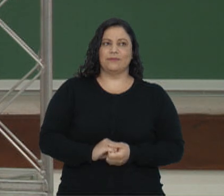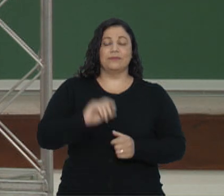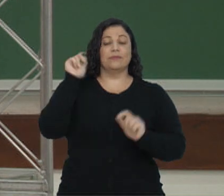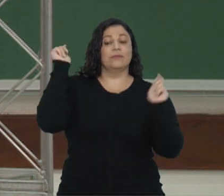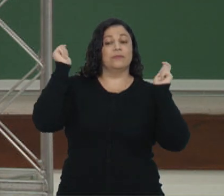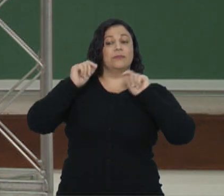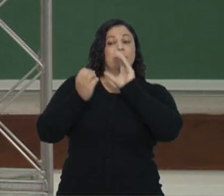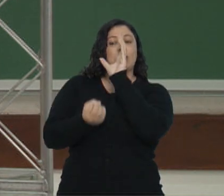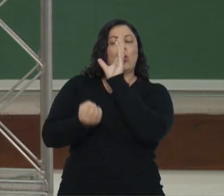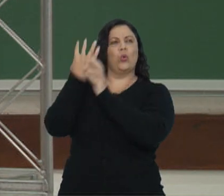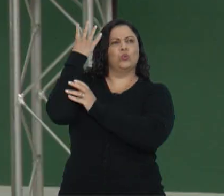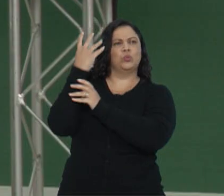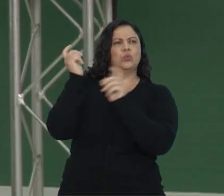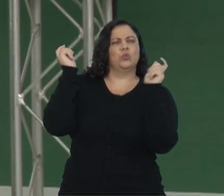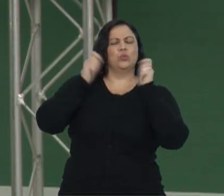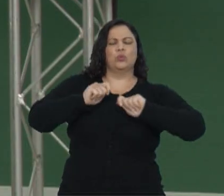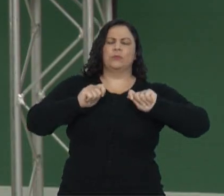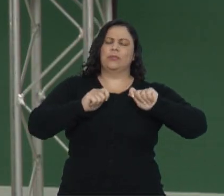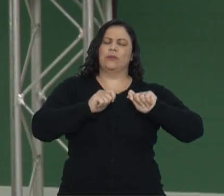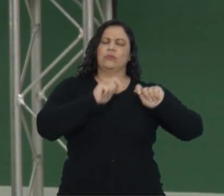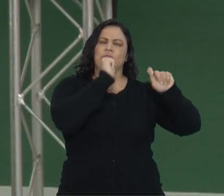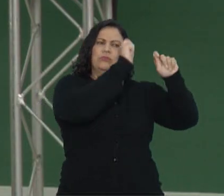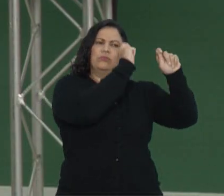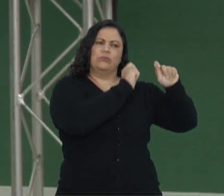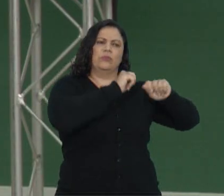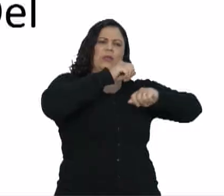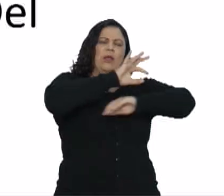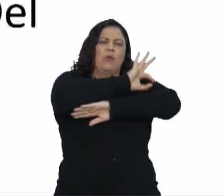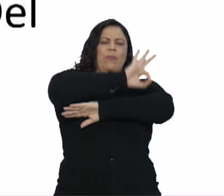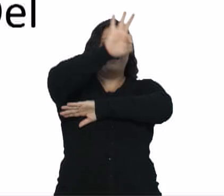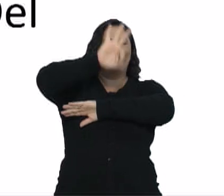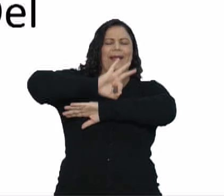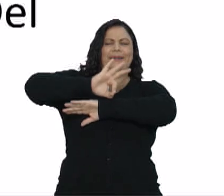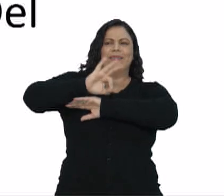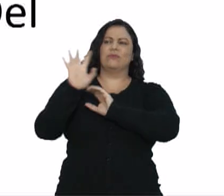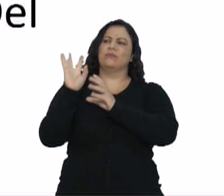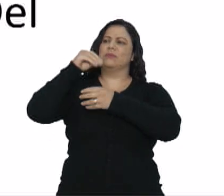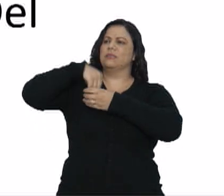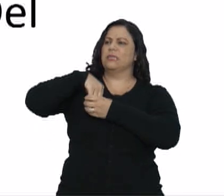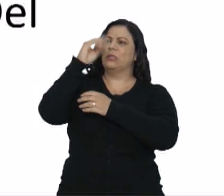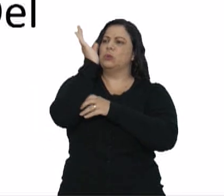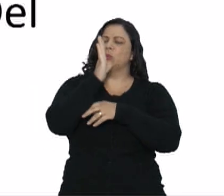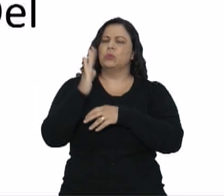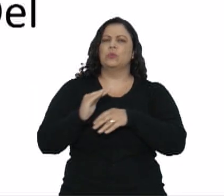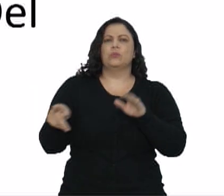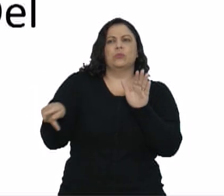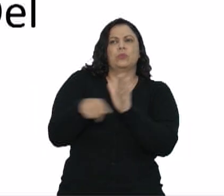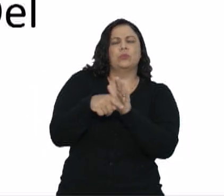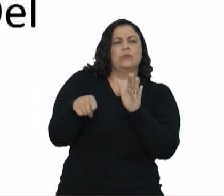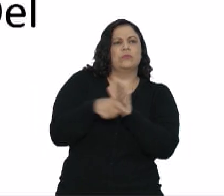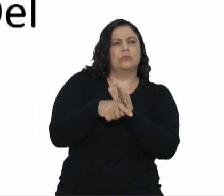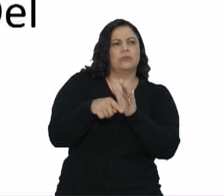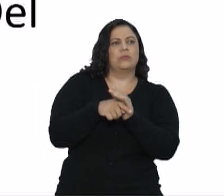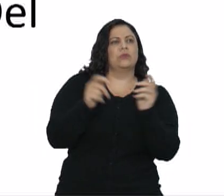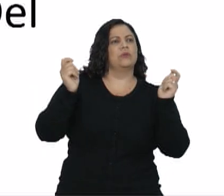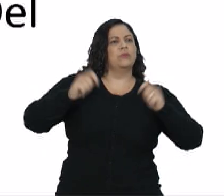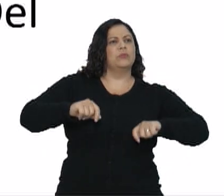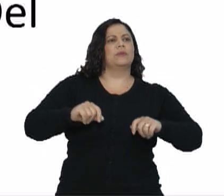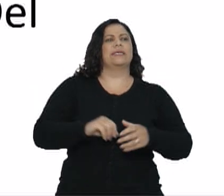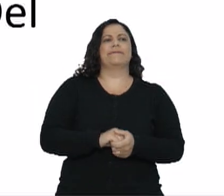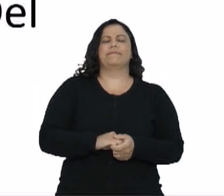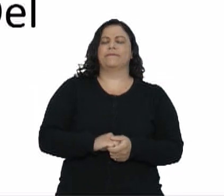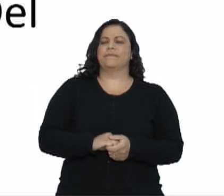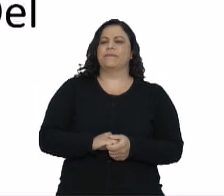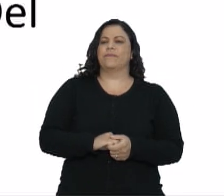Surgimento de uma arquitetura brasileira, tipicamente nossa. Novos vilarejos com rápido crescimento, Vila Rica,